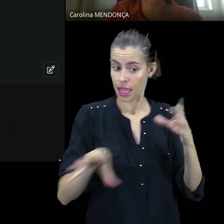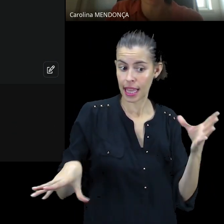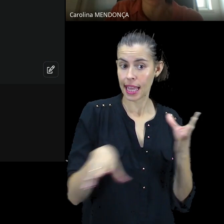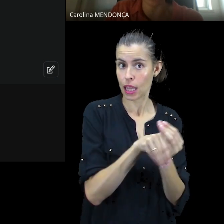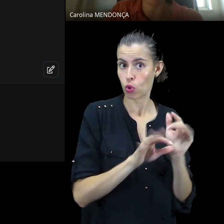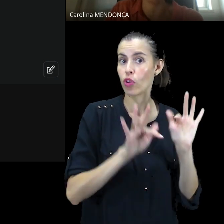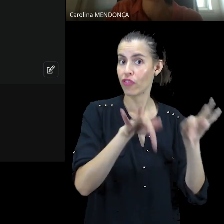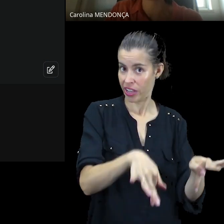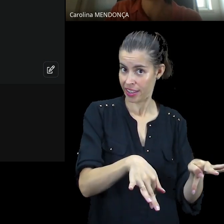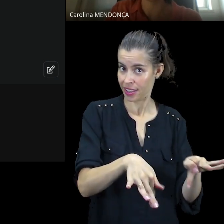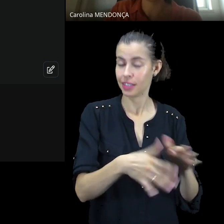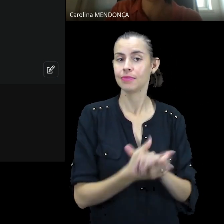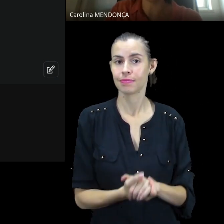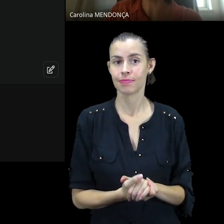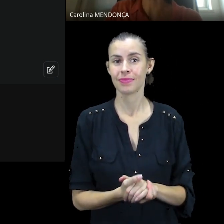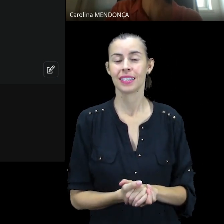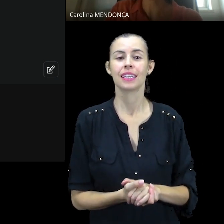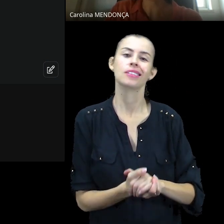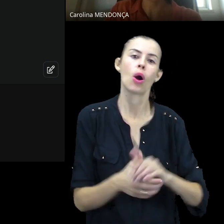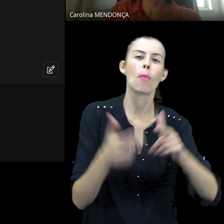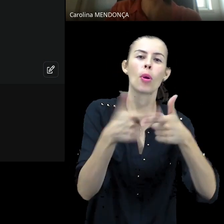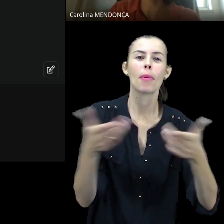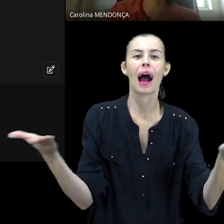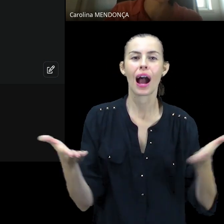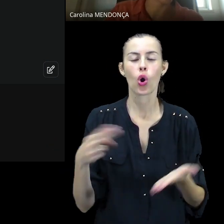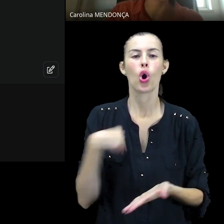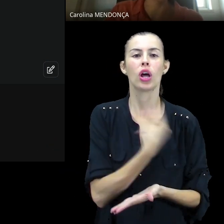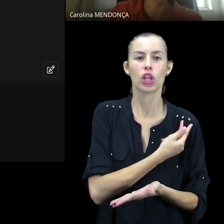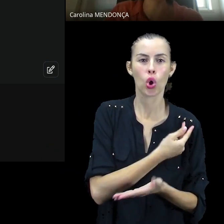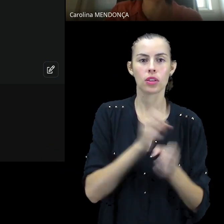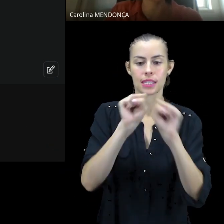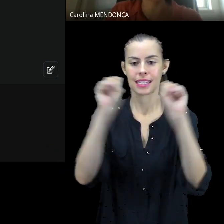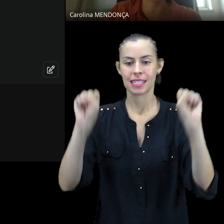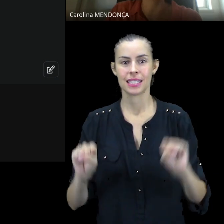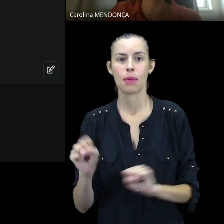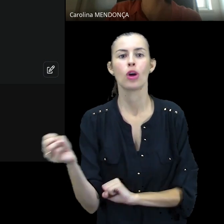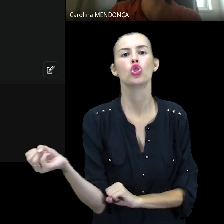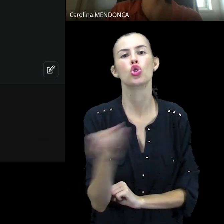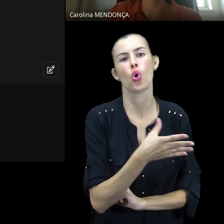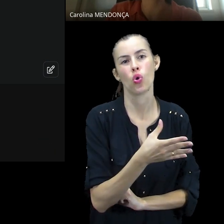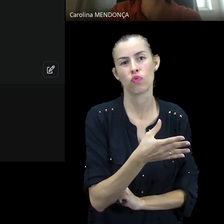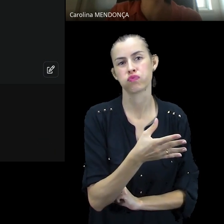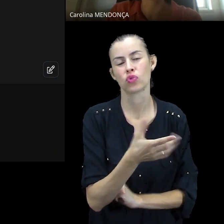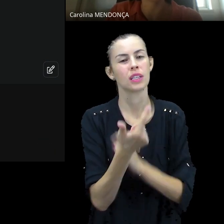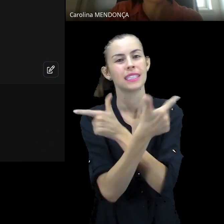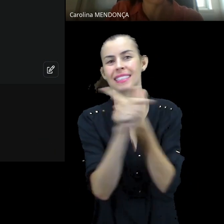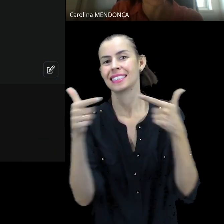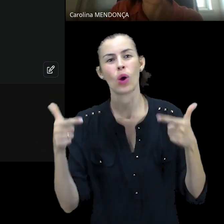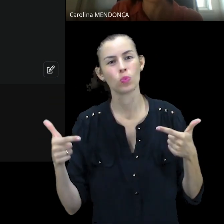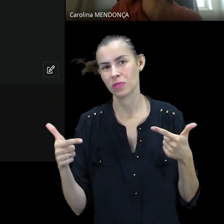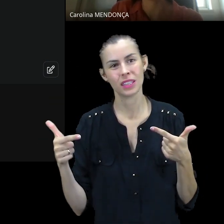de sistema acadêmico e o nosso sistema atual não registra a extensão, a gente tem feito isso de